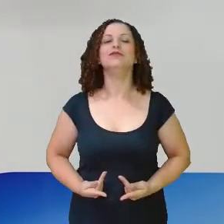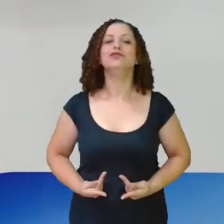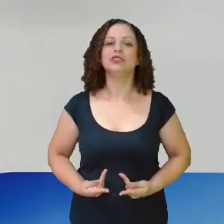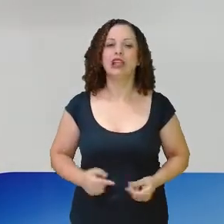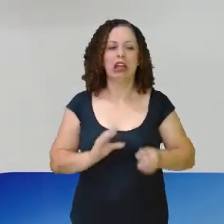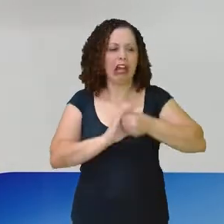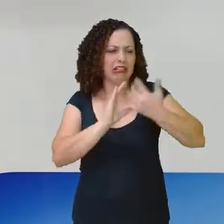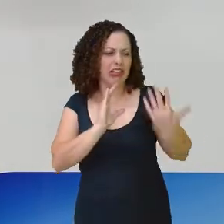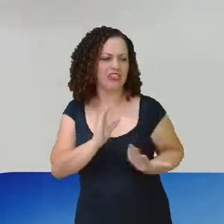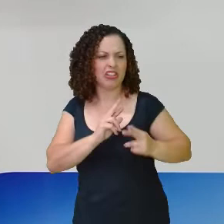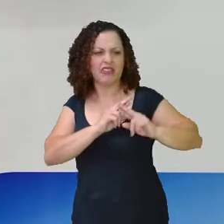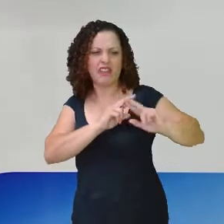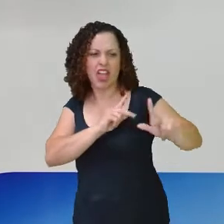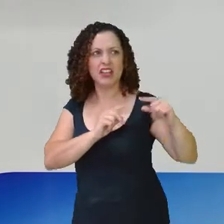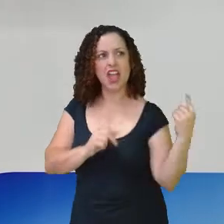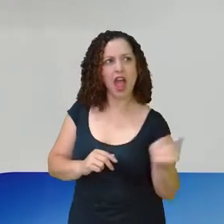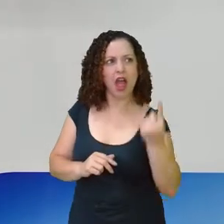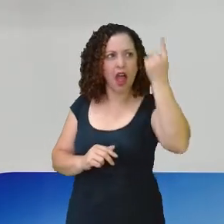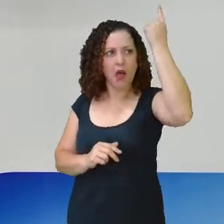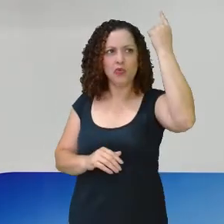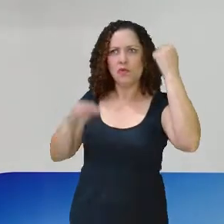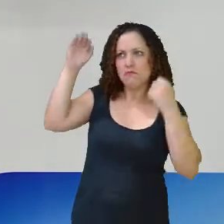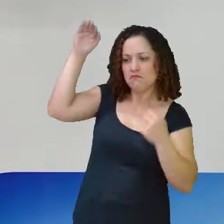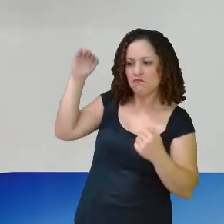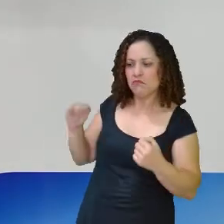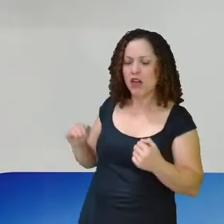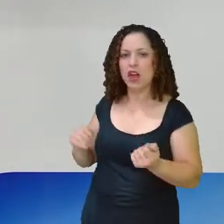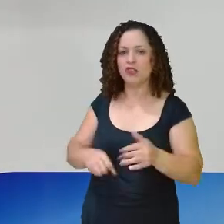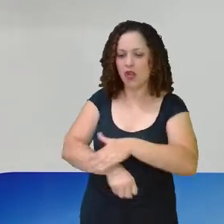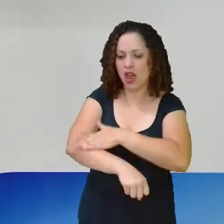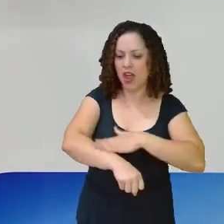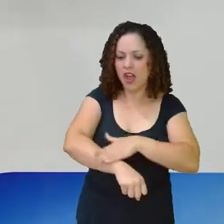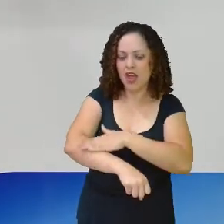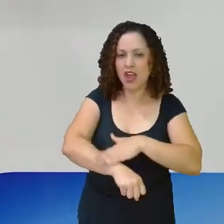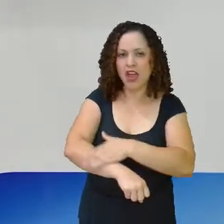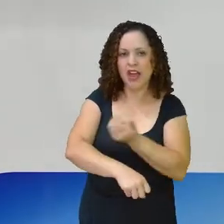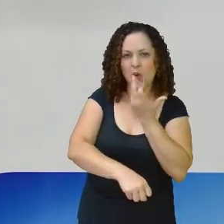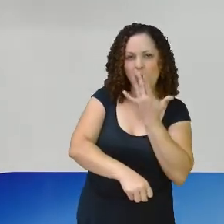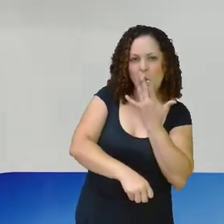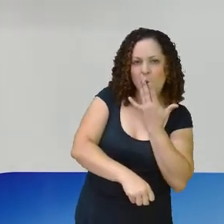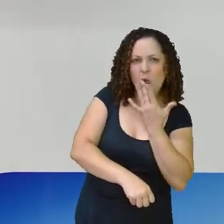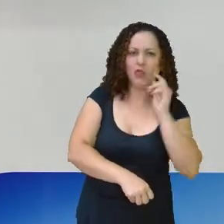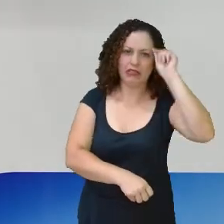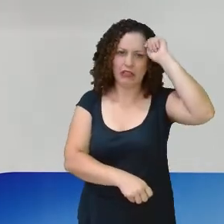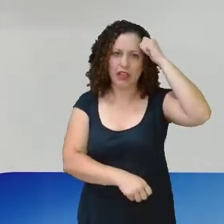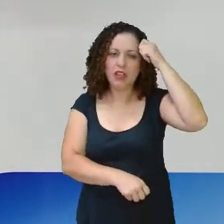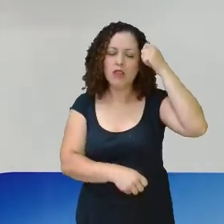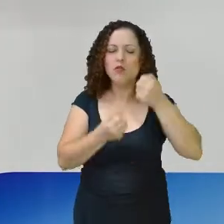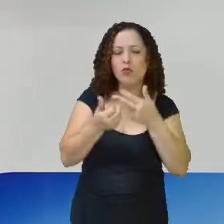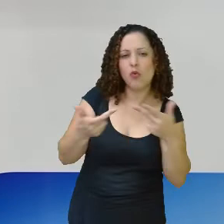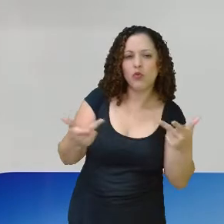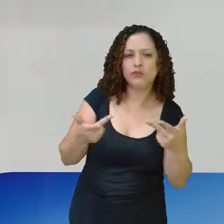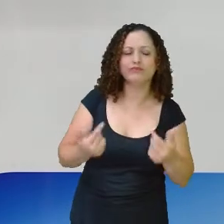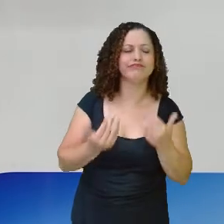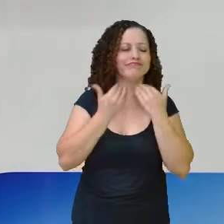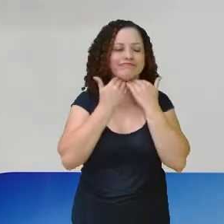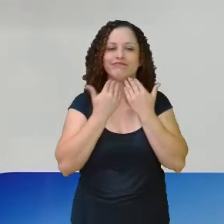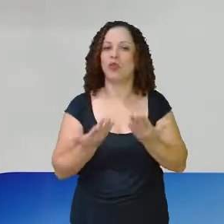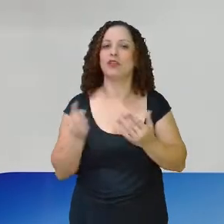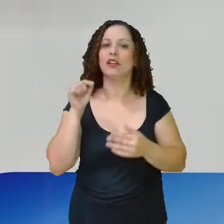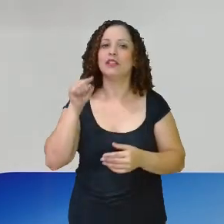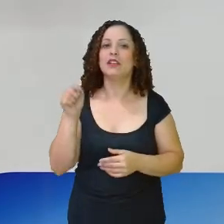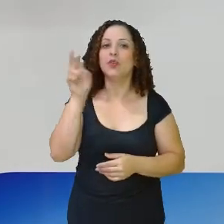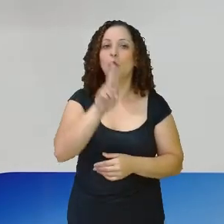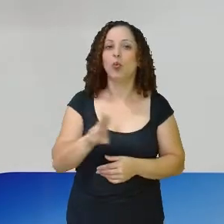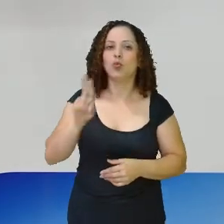sua característica. Se você é alto, se você é baixo, se a sua cor de pele é mais clara, se a sua cor de pele é mais escura, se você usa